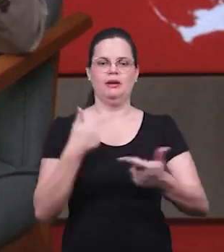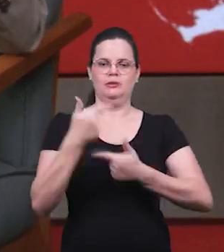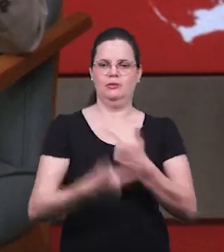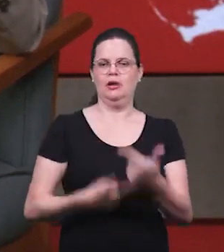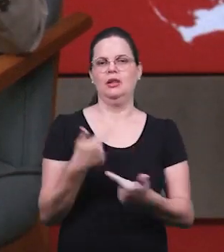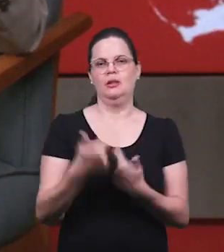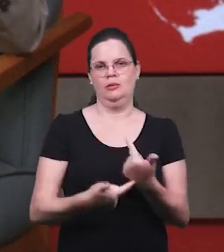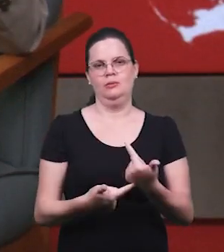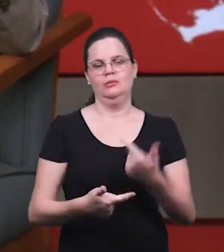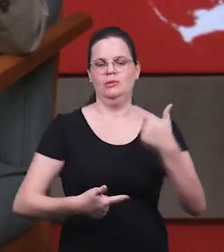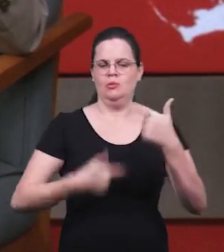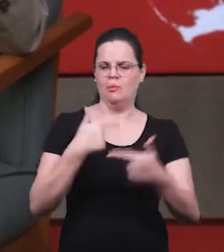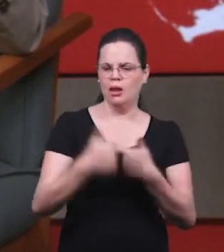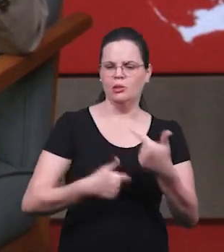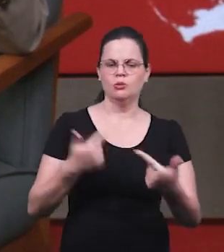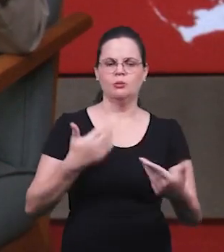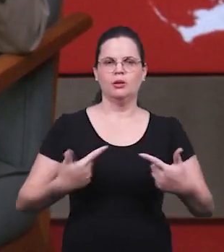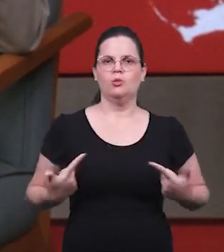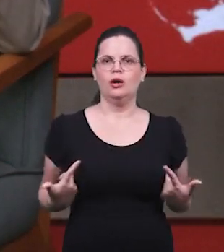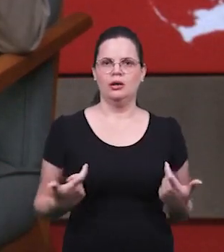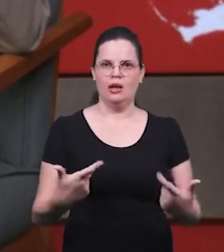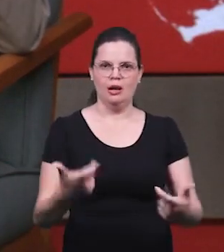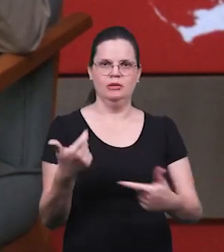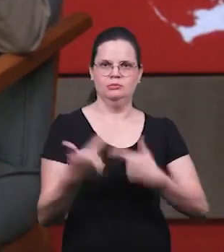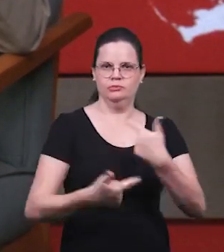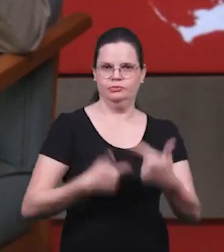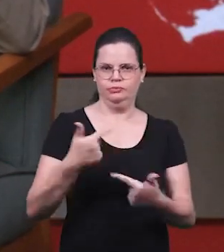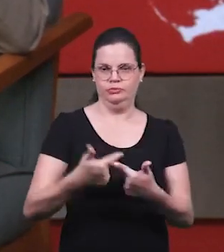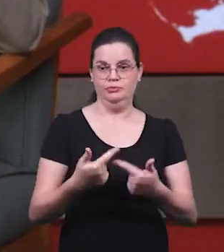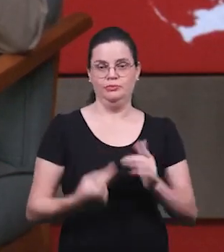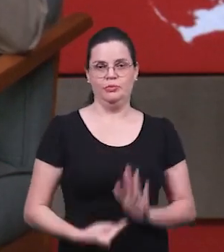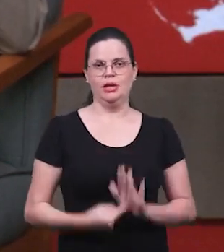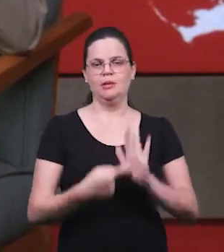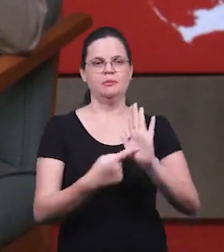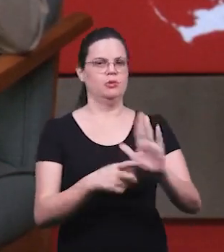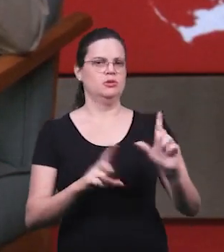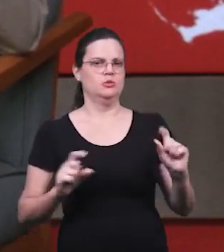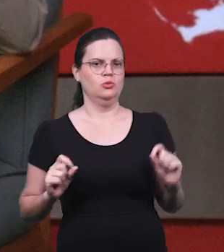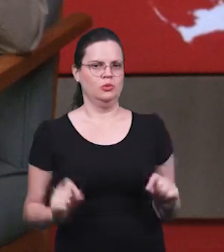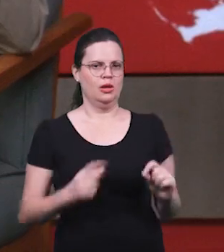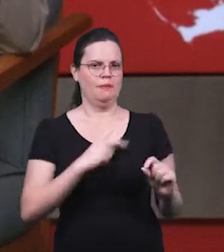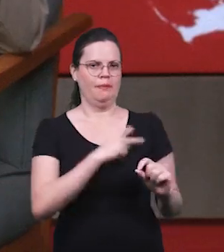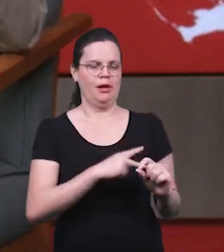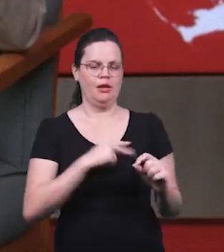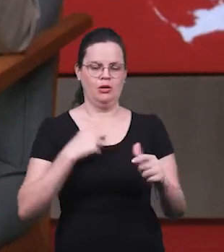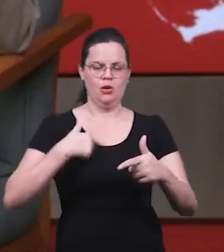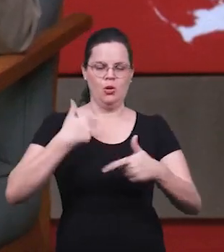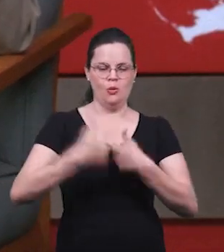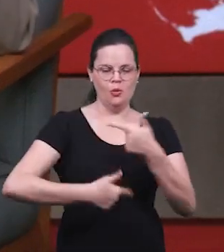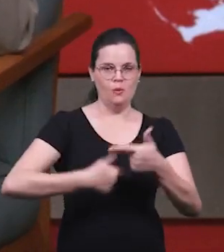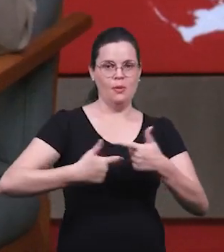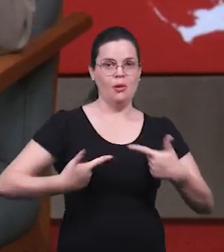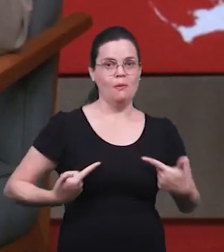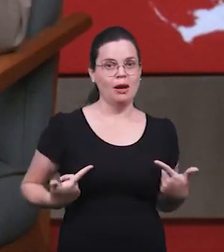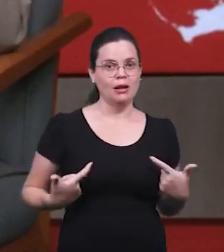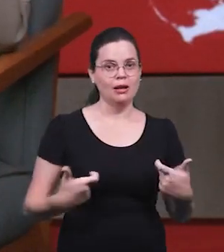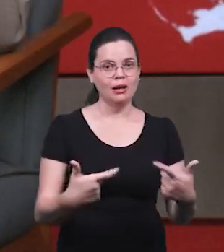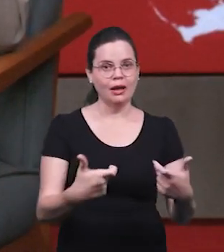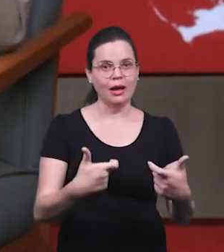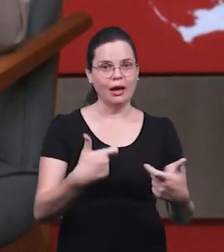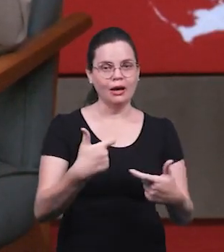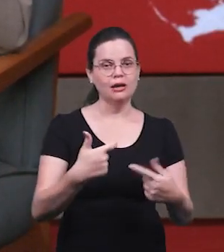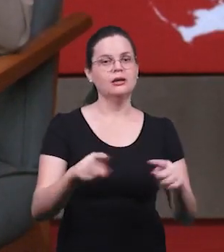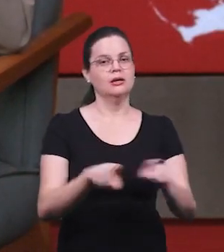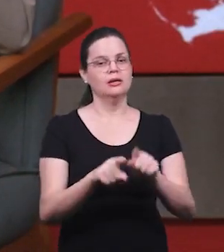dentro desse combate, o que ele define? Ele define um combate e